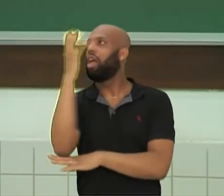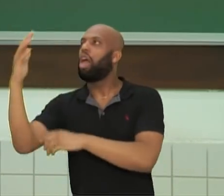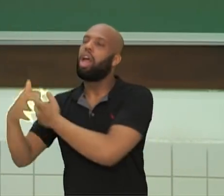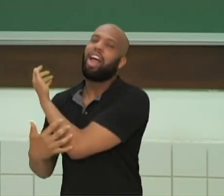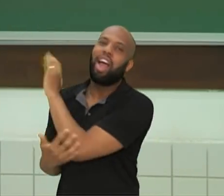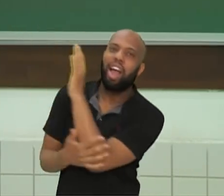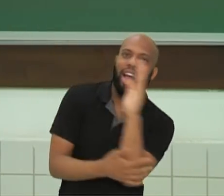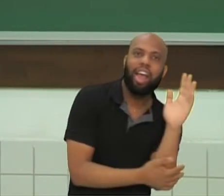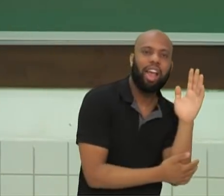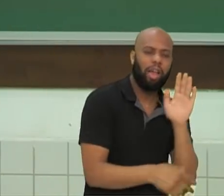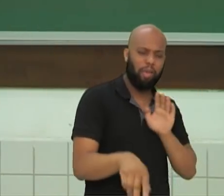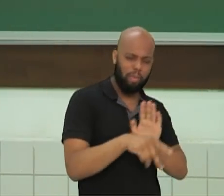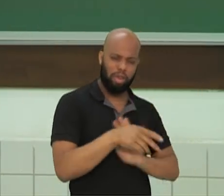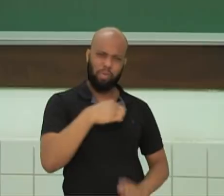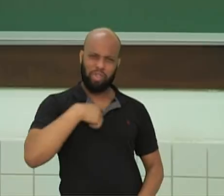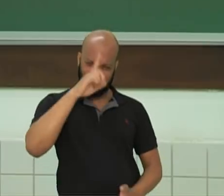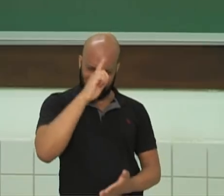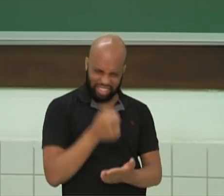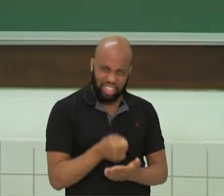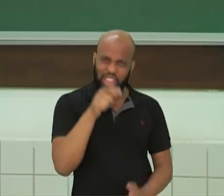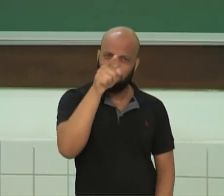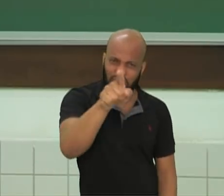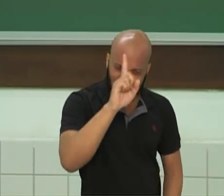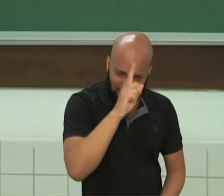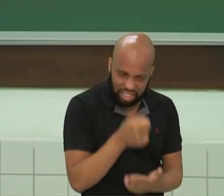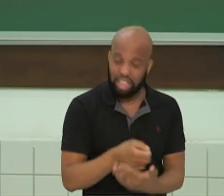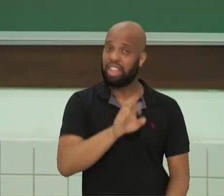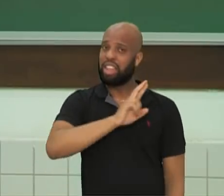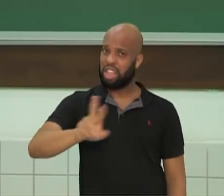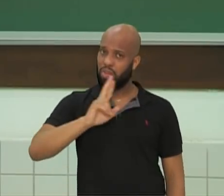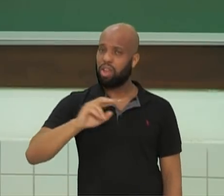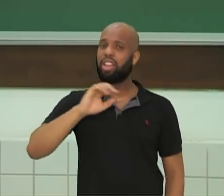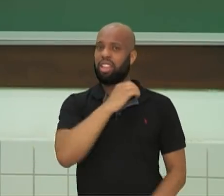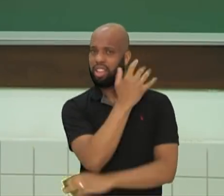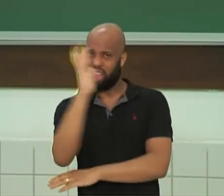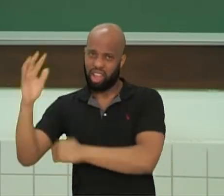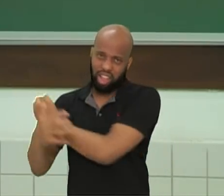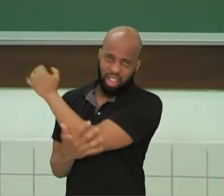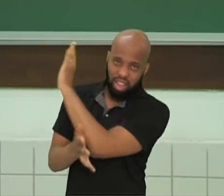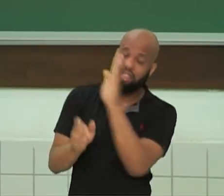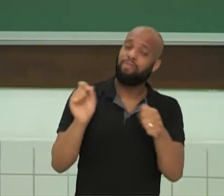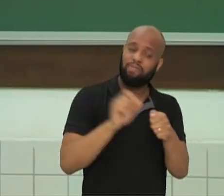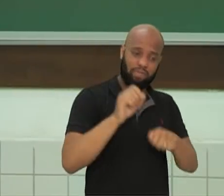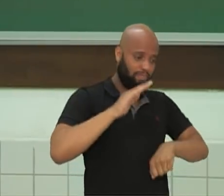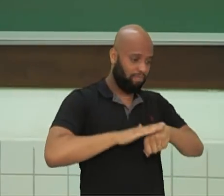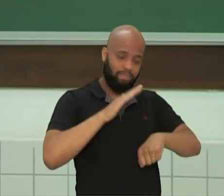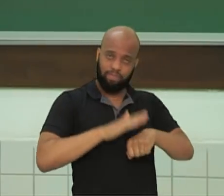não depende de mim, não depende de você, né? É a natureza quem faz, por exemplo,